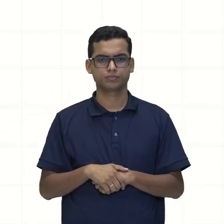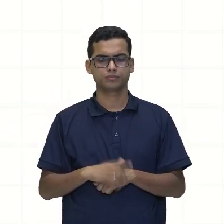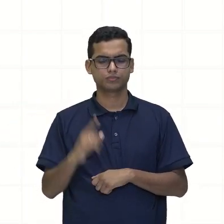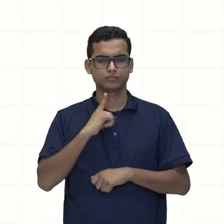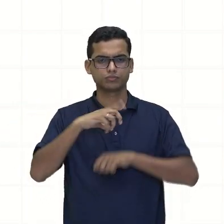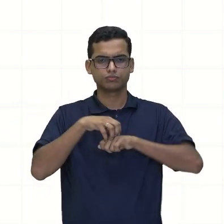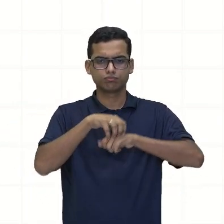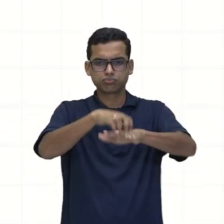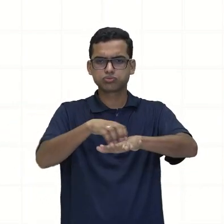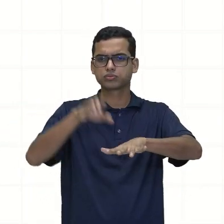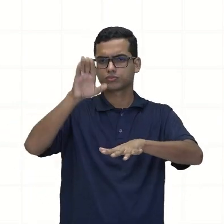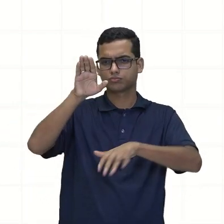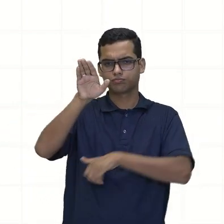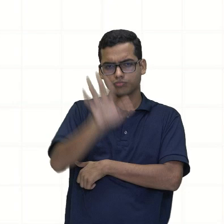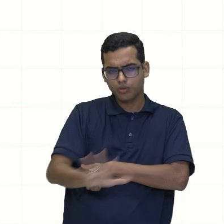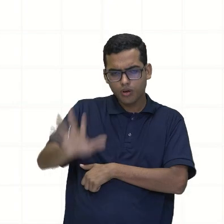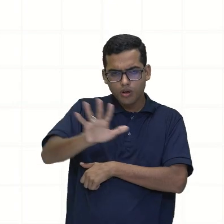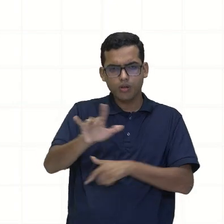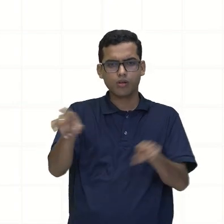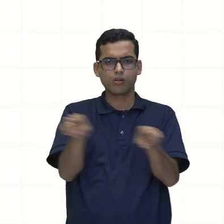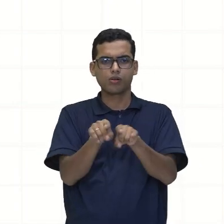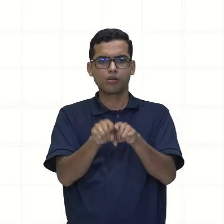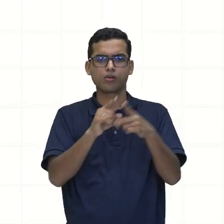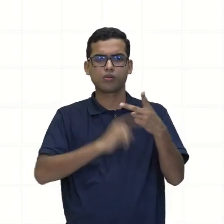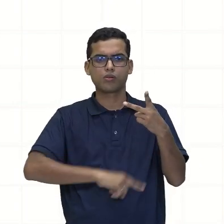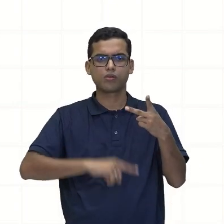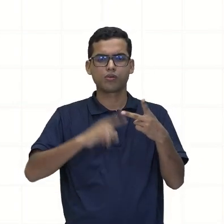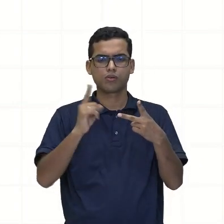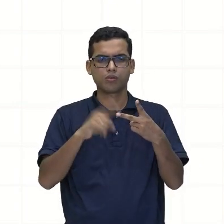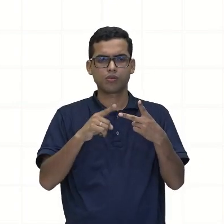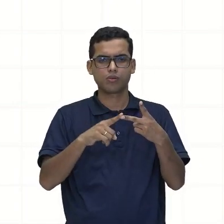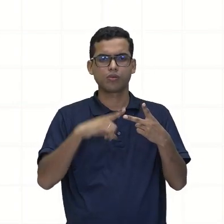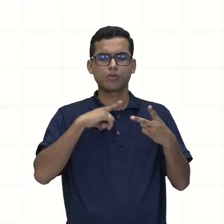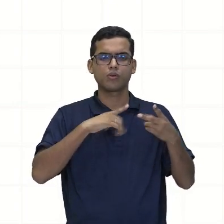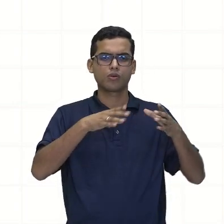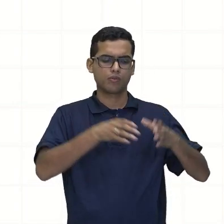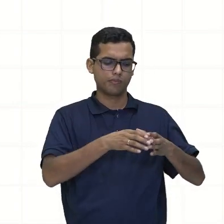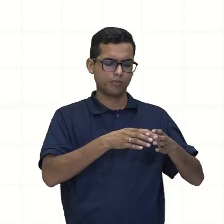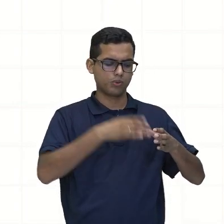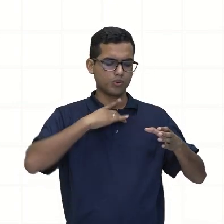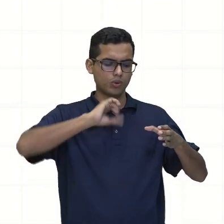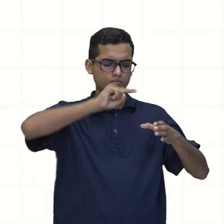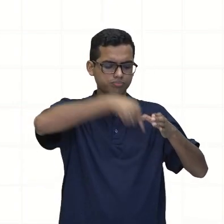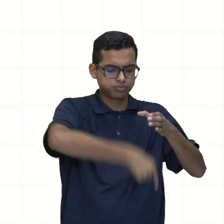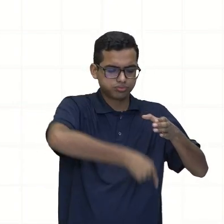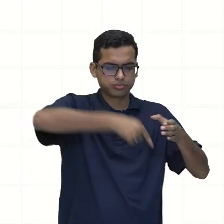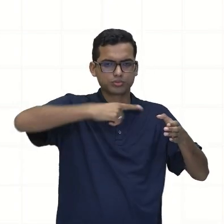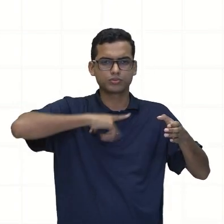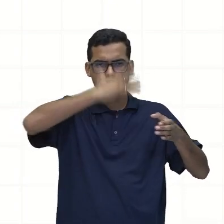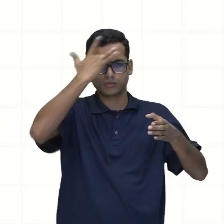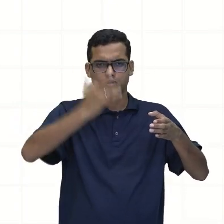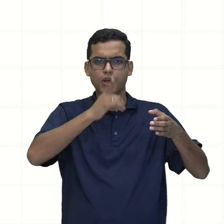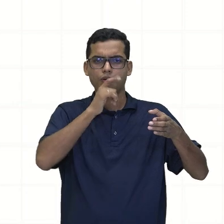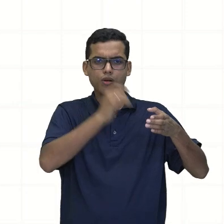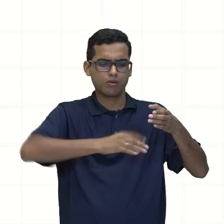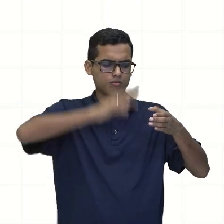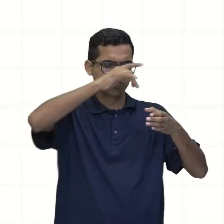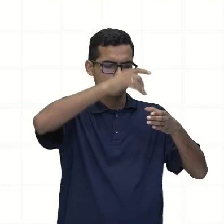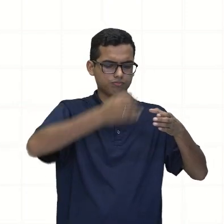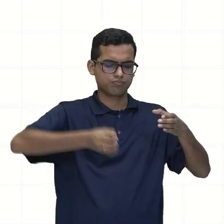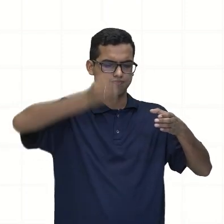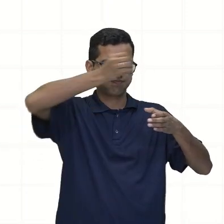geral, né, o poço ou nascente e também outro tipo, né, que ele pode estar relacionado